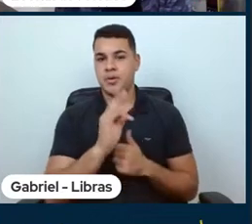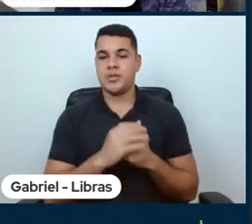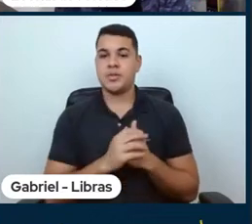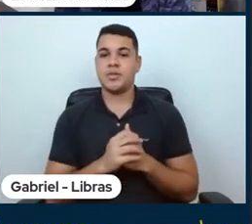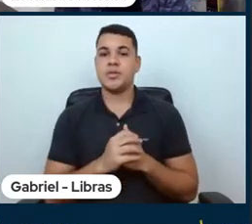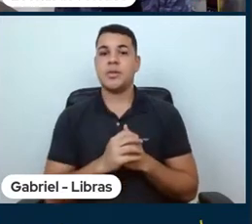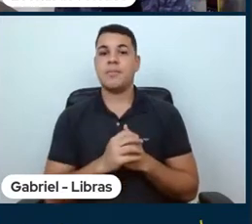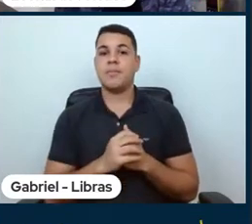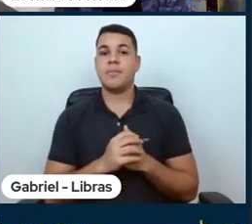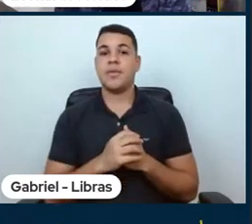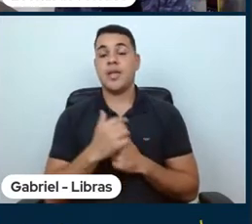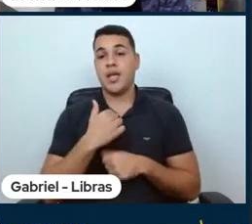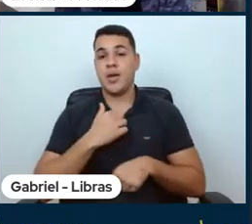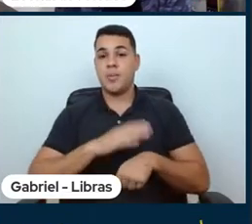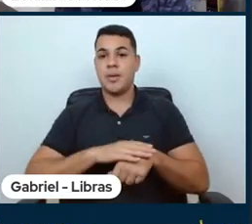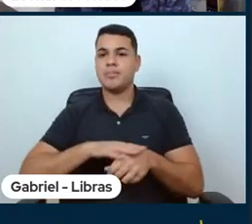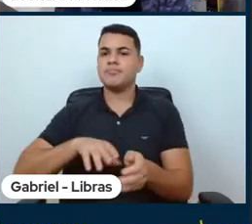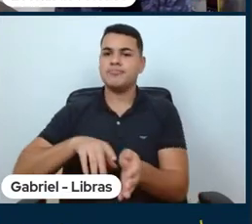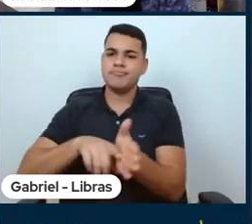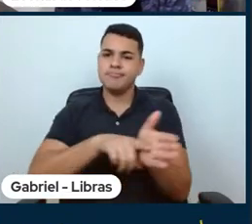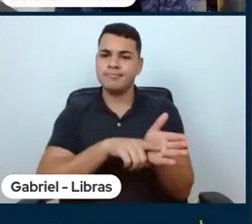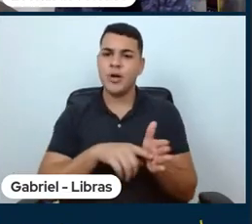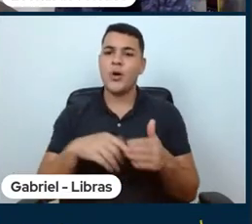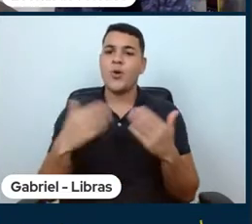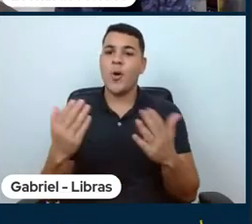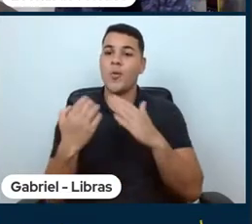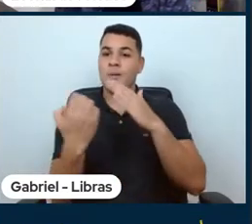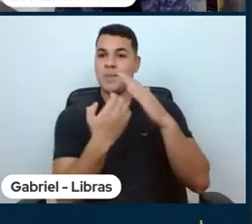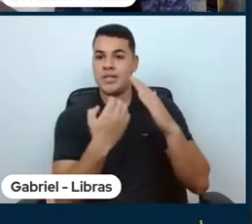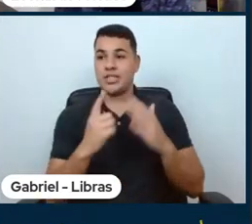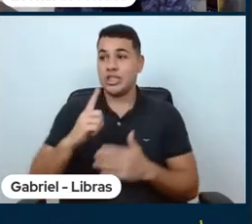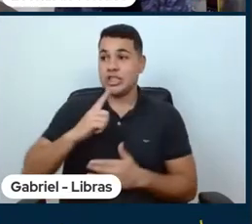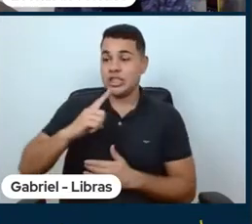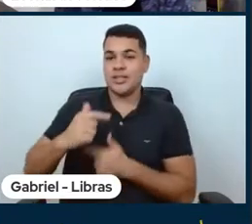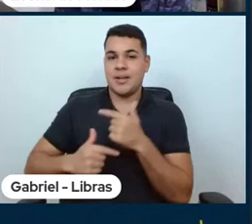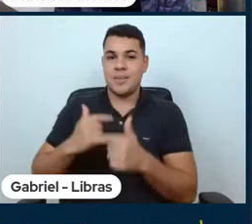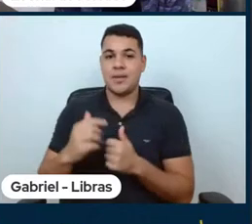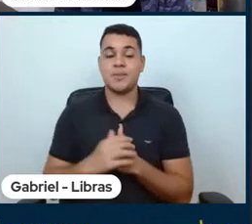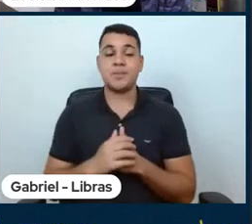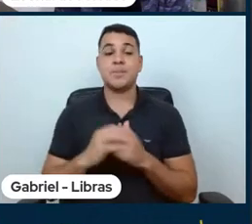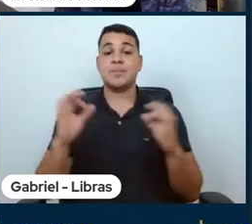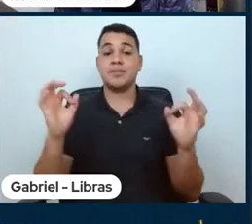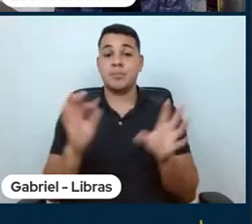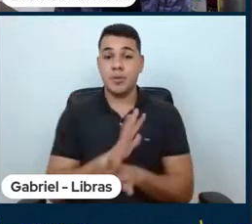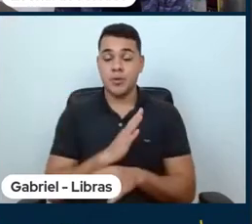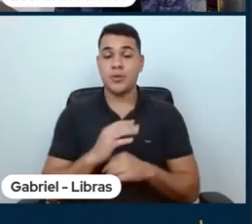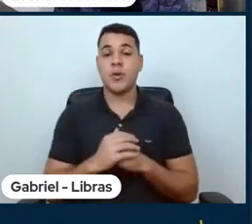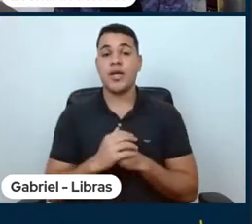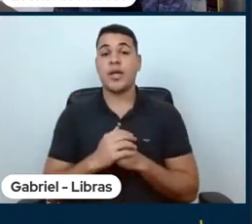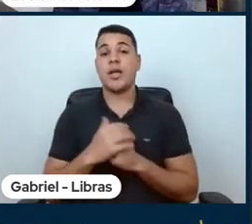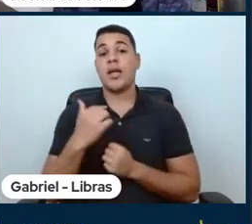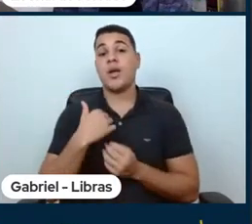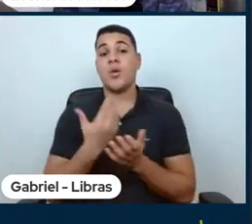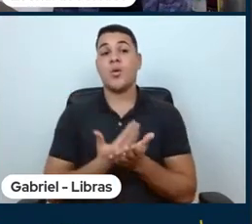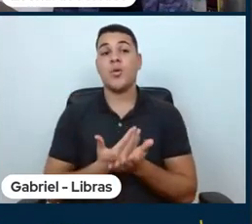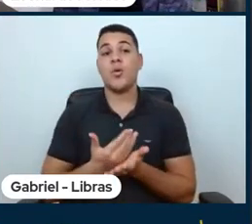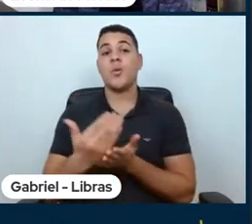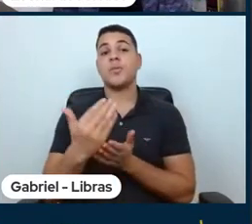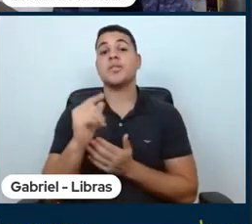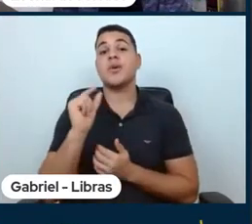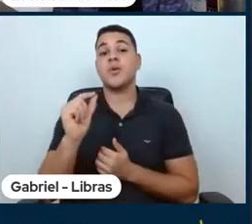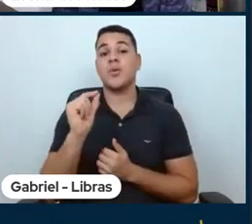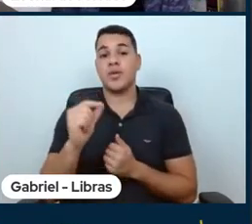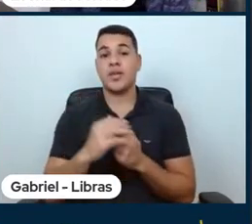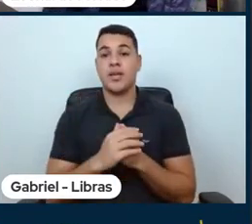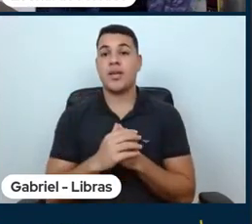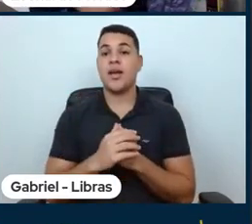Então, eu pesquisei as empresas primeiro, e depois que eu pesquisei as empresas, eu comecei a adicionar os